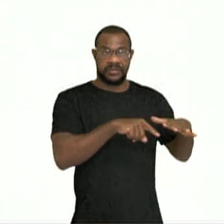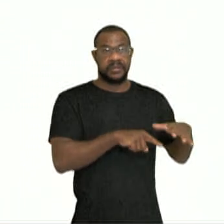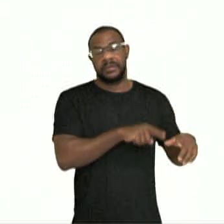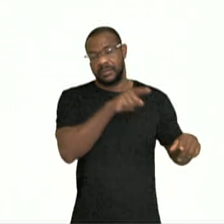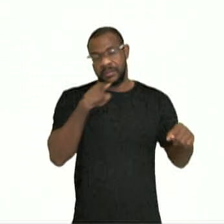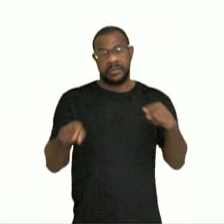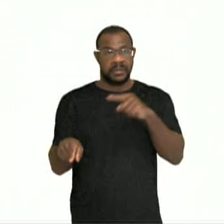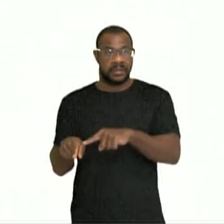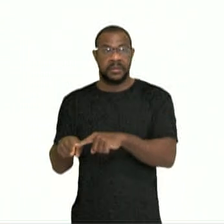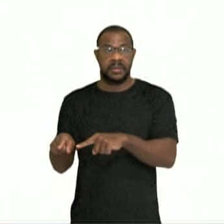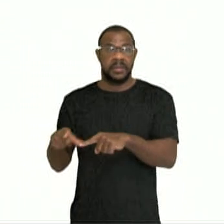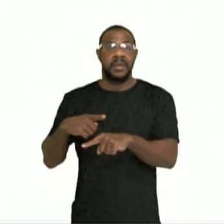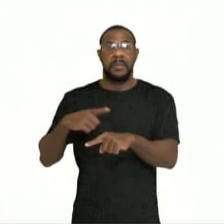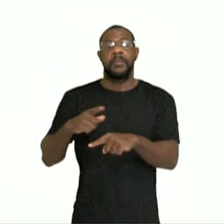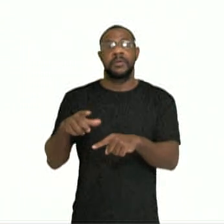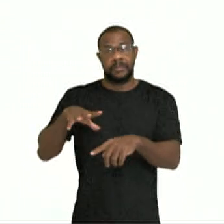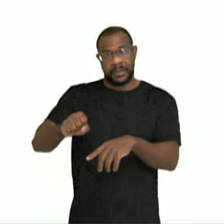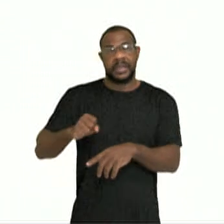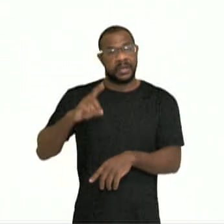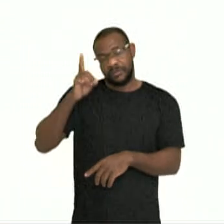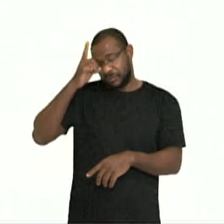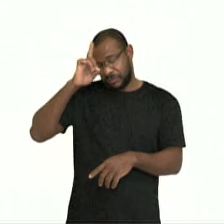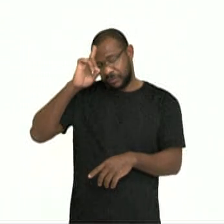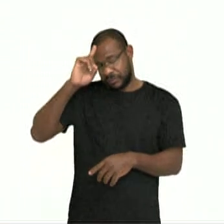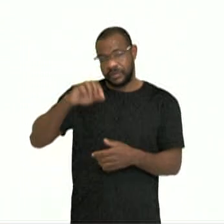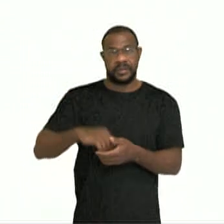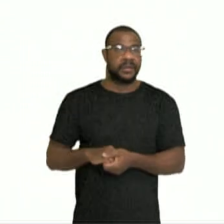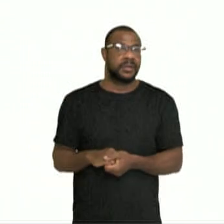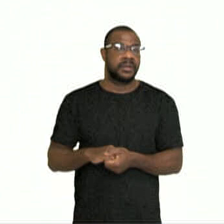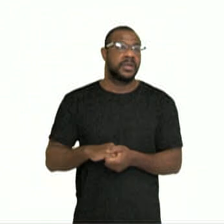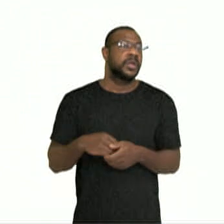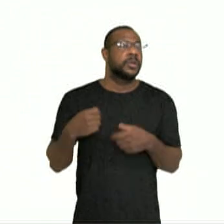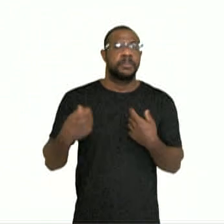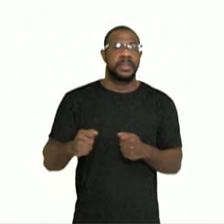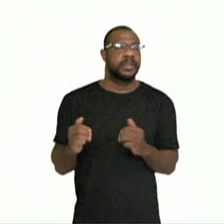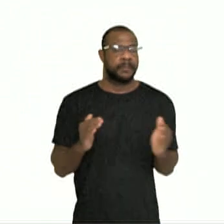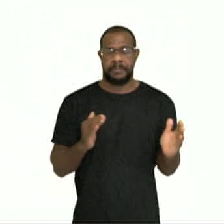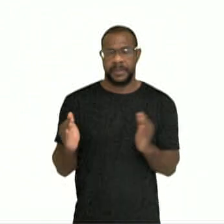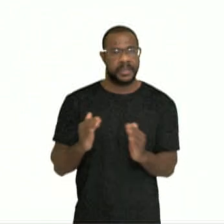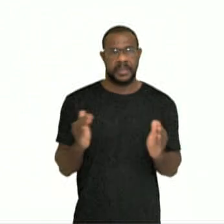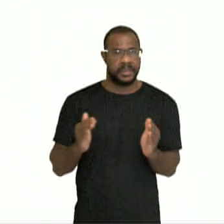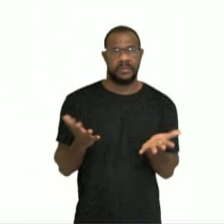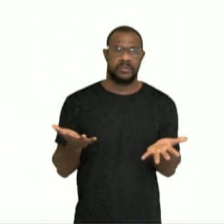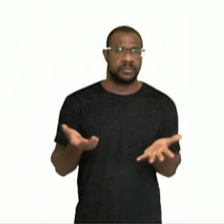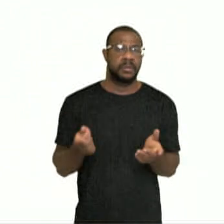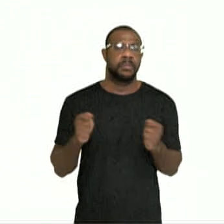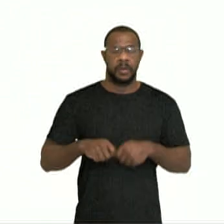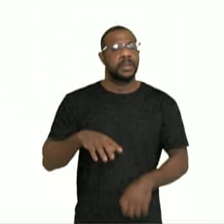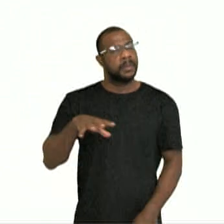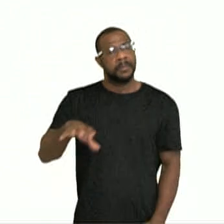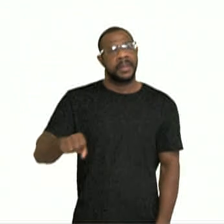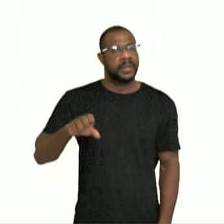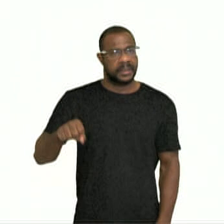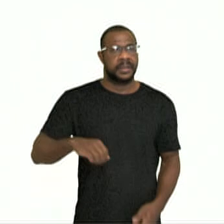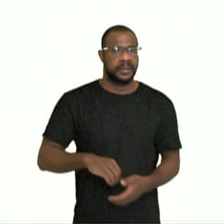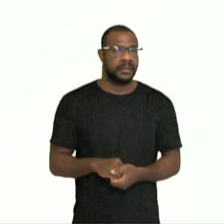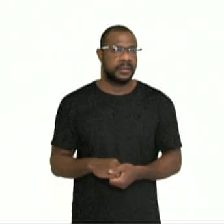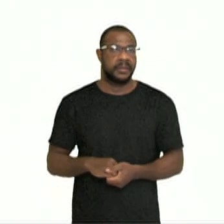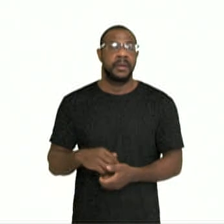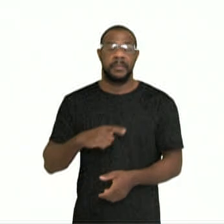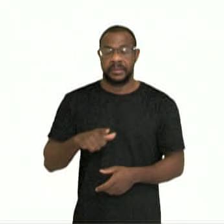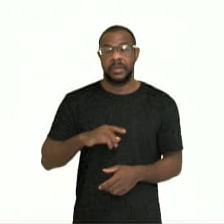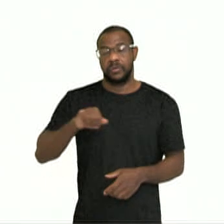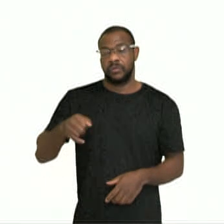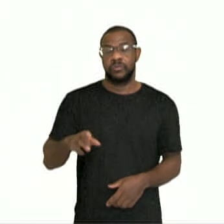CDB, você pode tirar dia a dia, tá? Não precisa esperar um período determinado para você tirar, porque ele vai render um juro